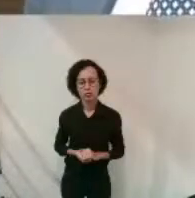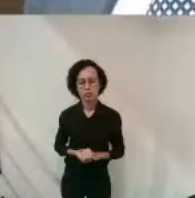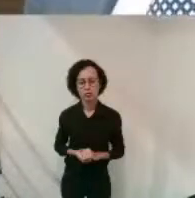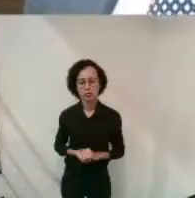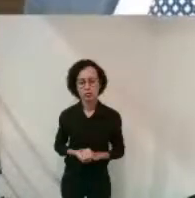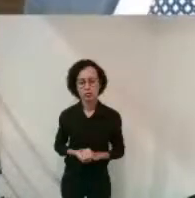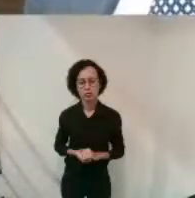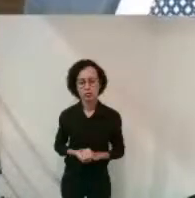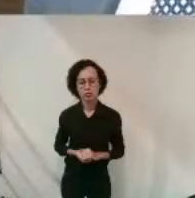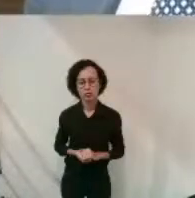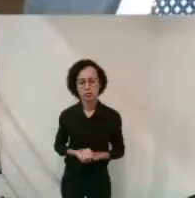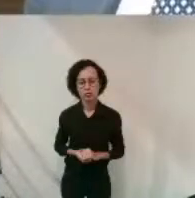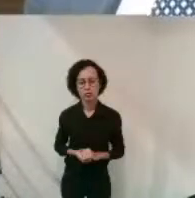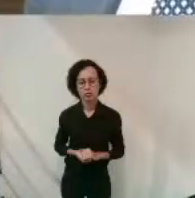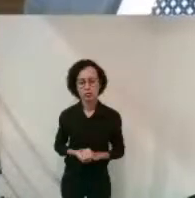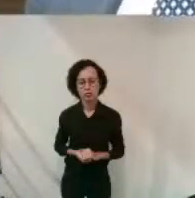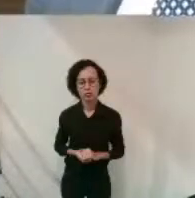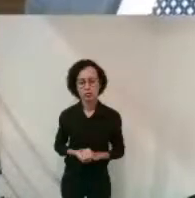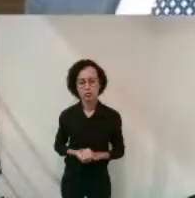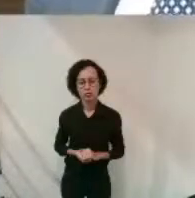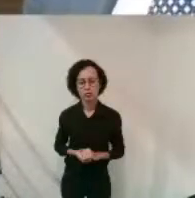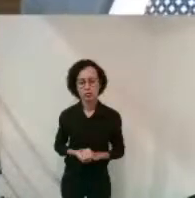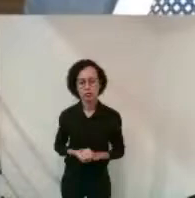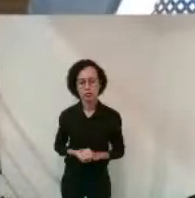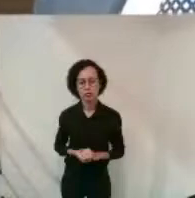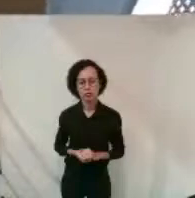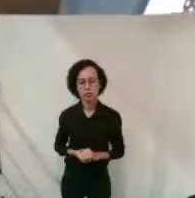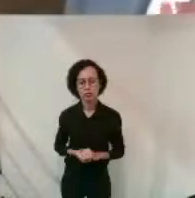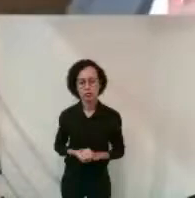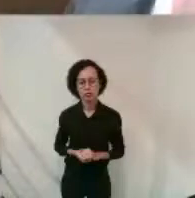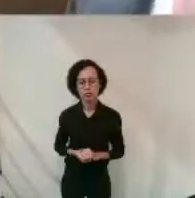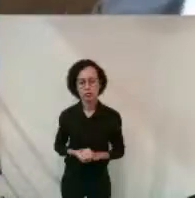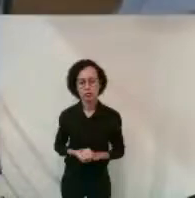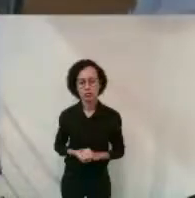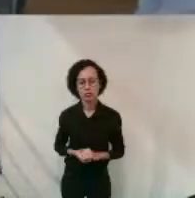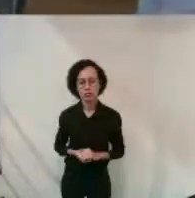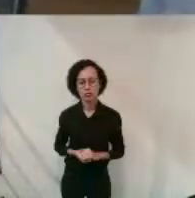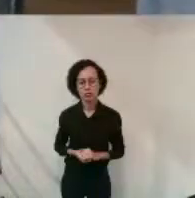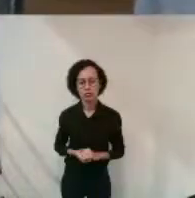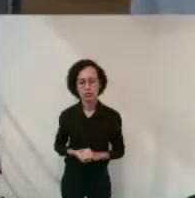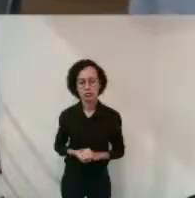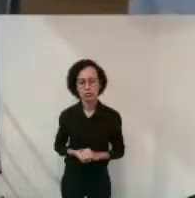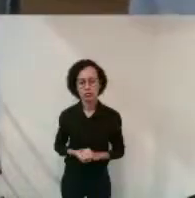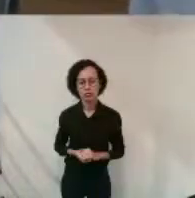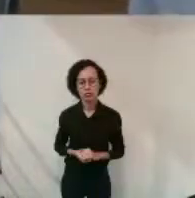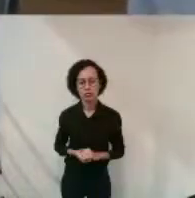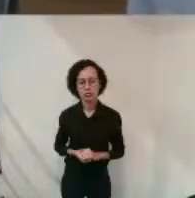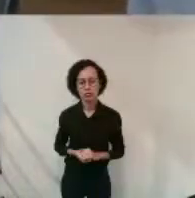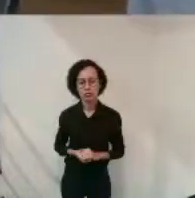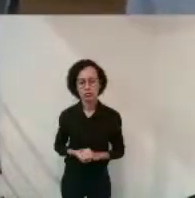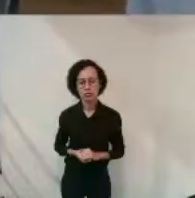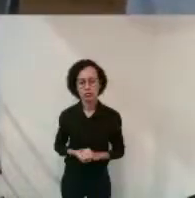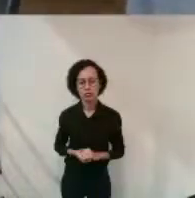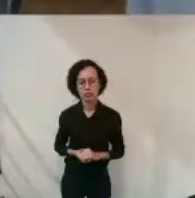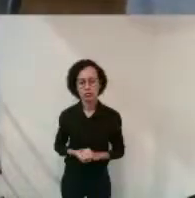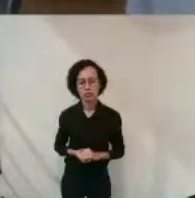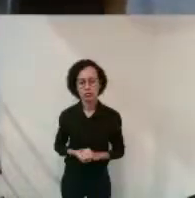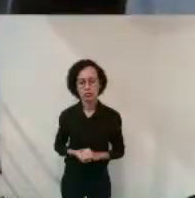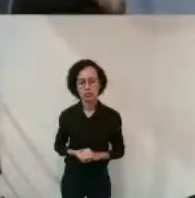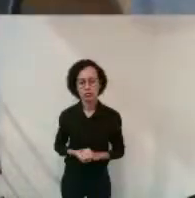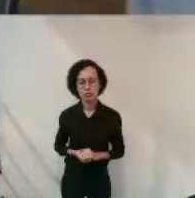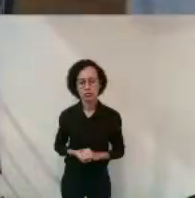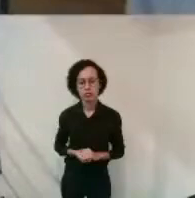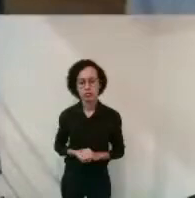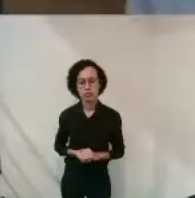com esse expertise, esse estudo, e apresentar para o Ministério Público Brasileiro hoje essas soluções que estamos desenvolvendo no